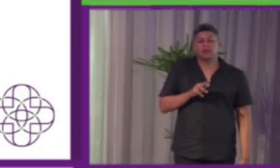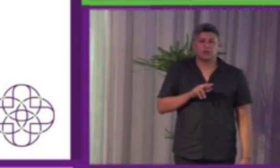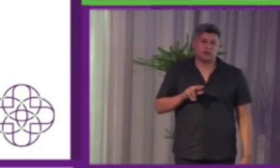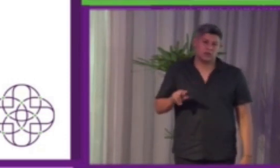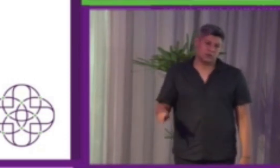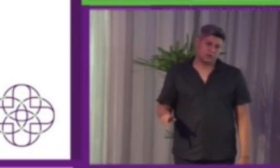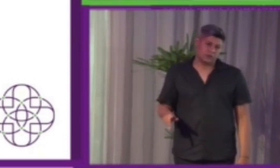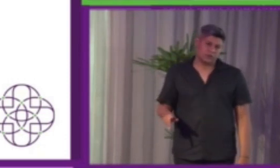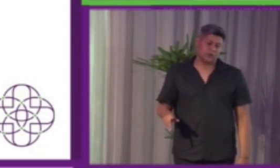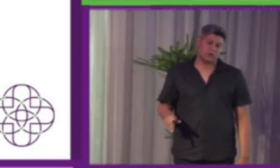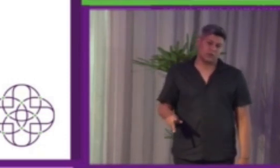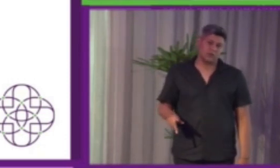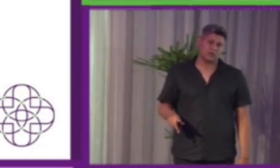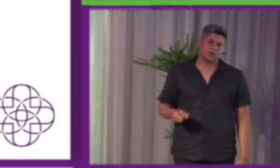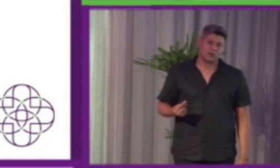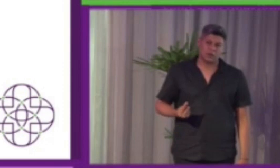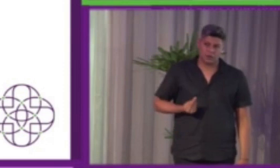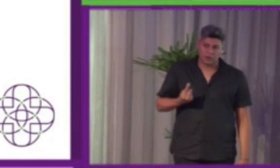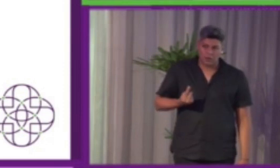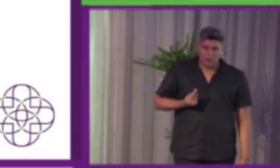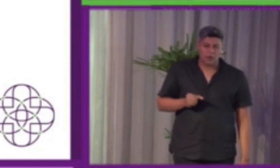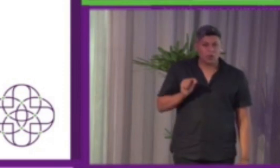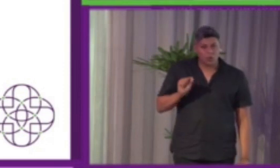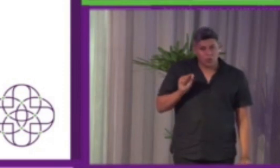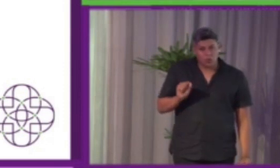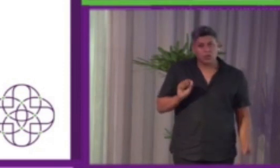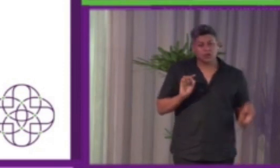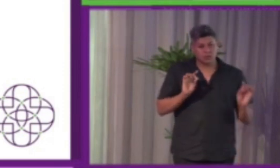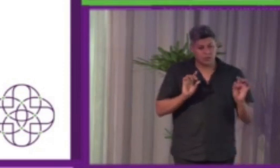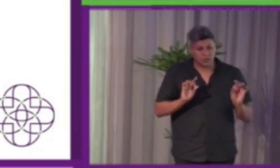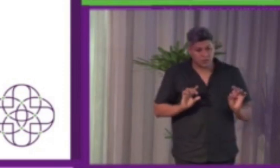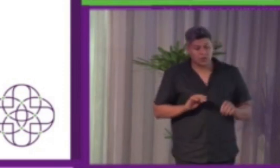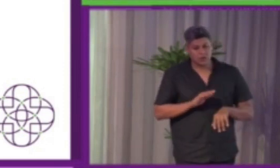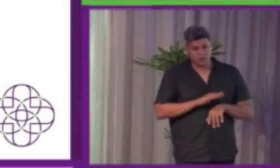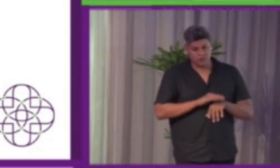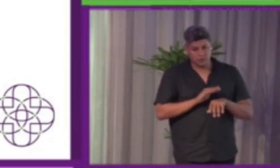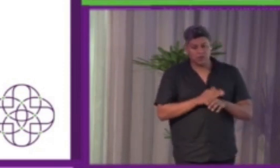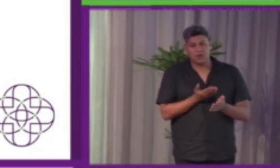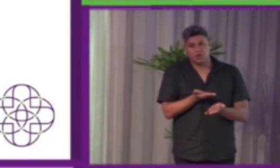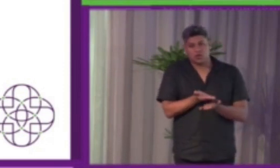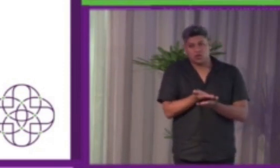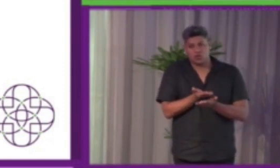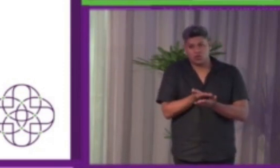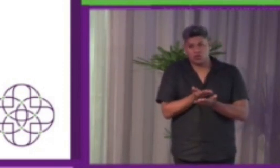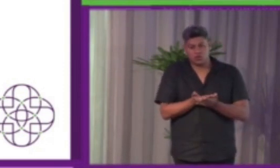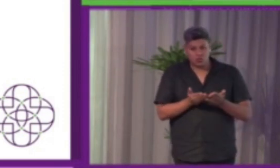frente foi a contratação de NATs, de especialistas, para a realização de estudos específicos, né?